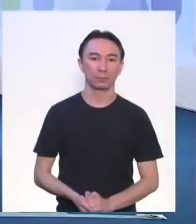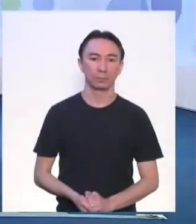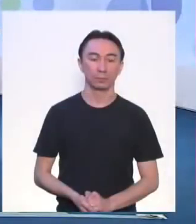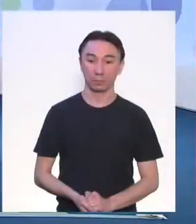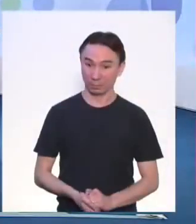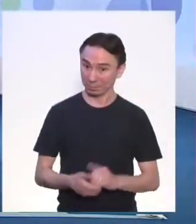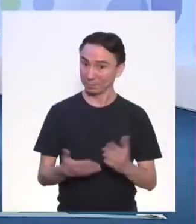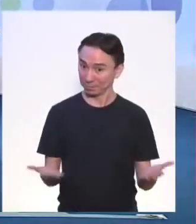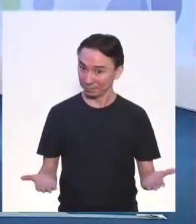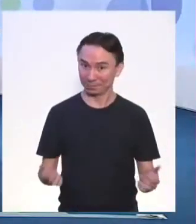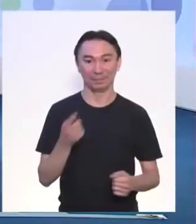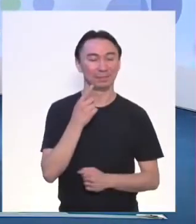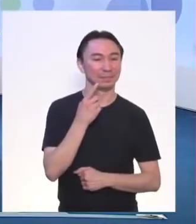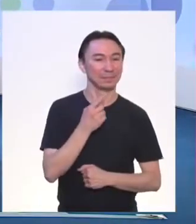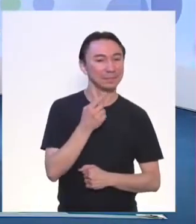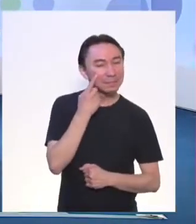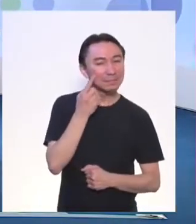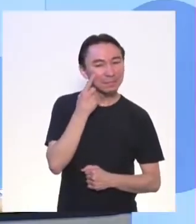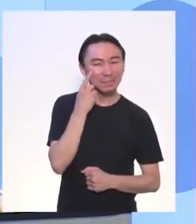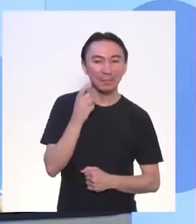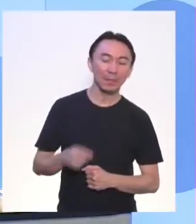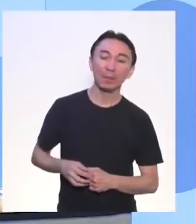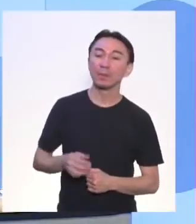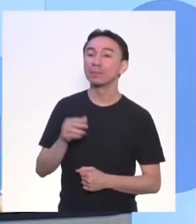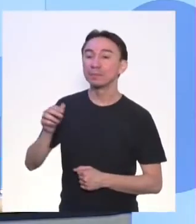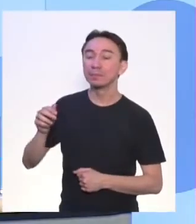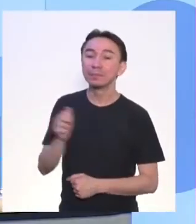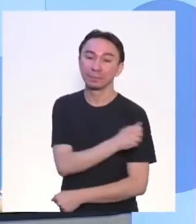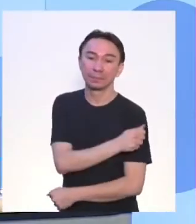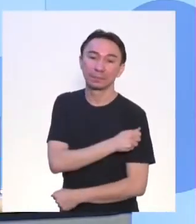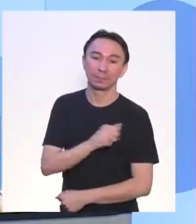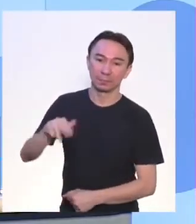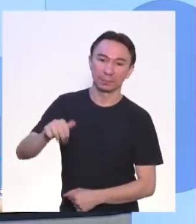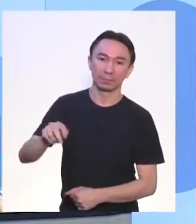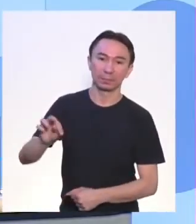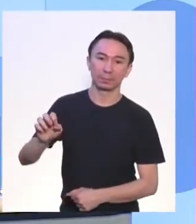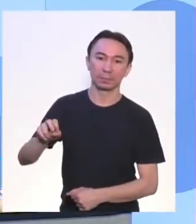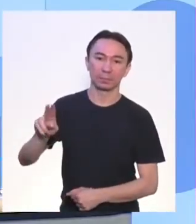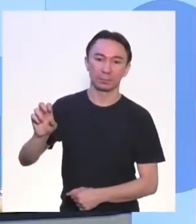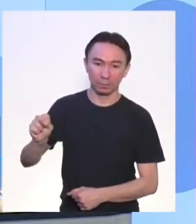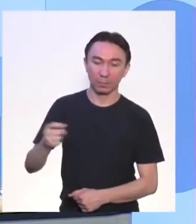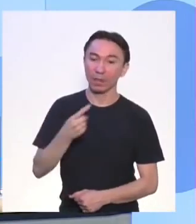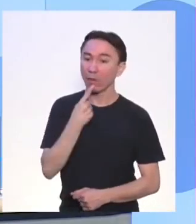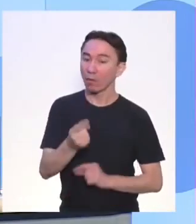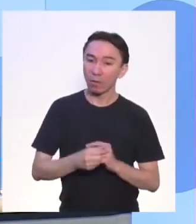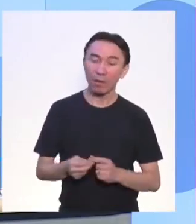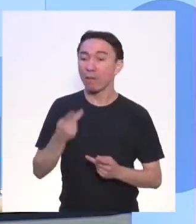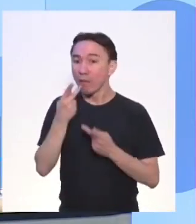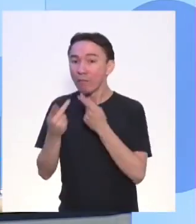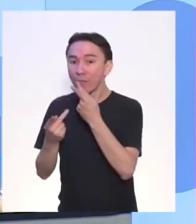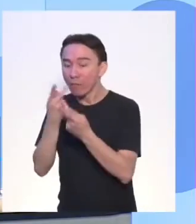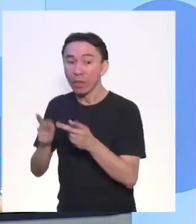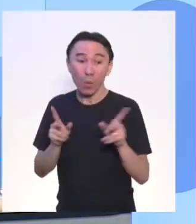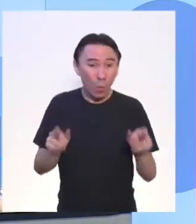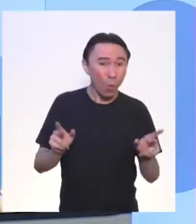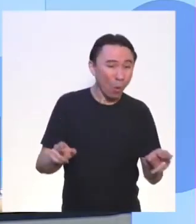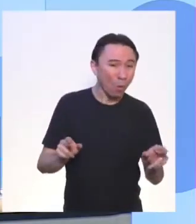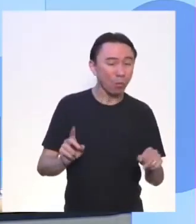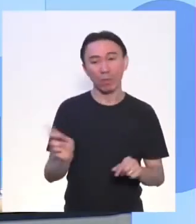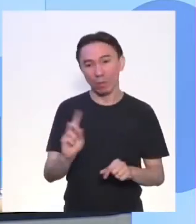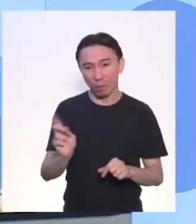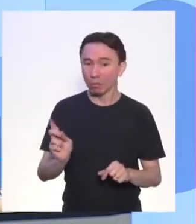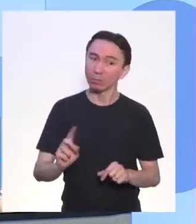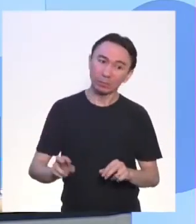Vamos lá, Elaine. O Matheus, da Pronoemi, diz que não falamos da mesma forma por causa do sotaque. A